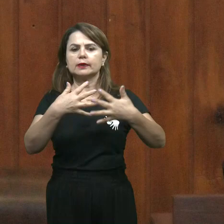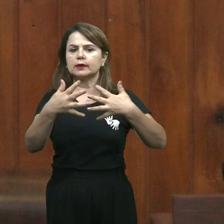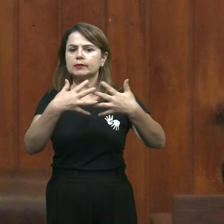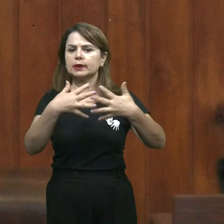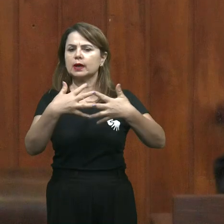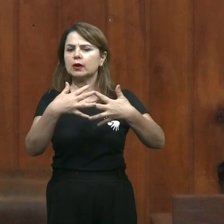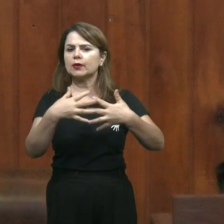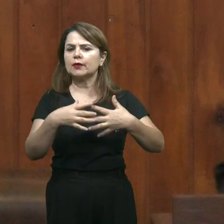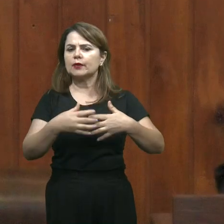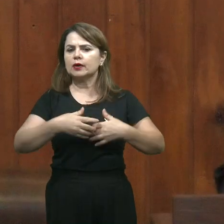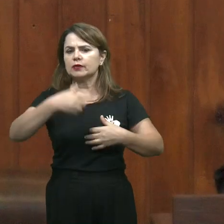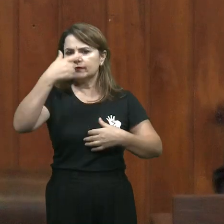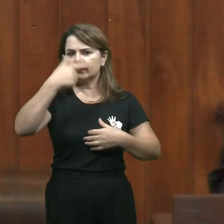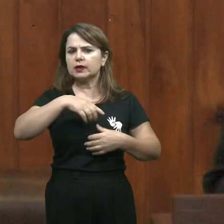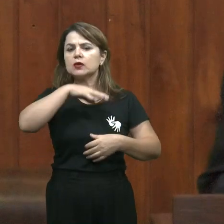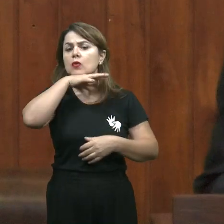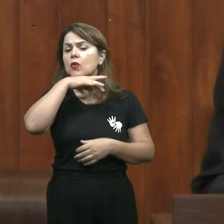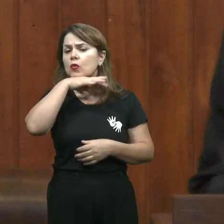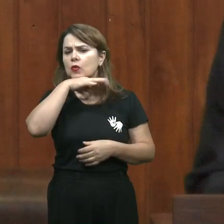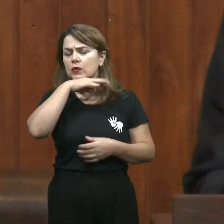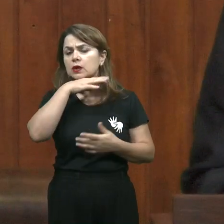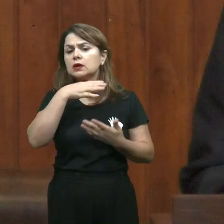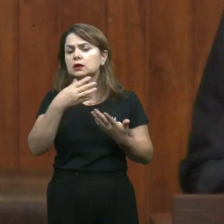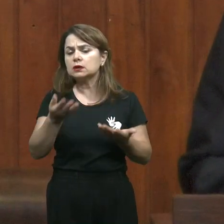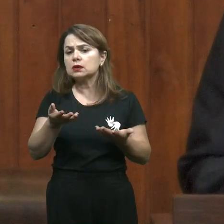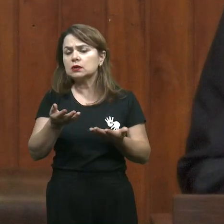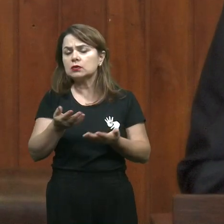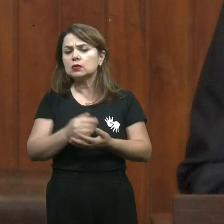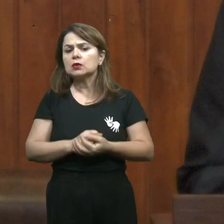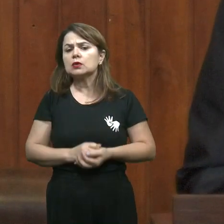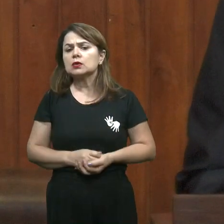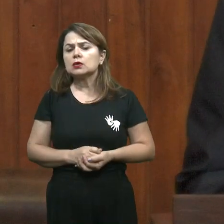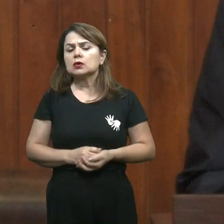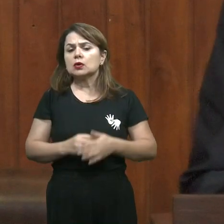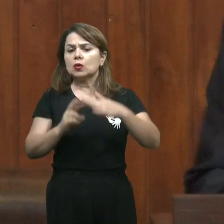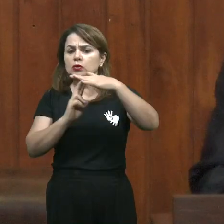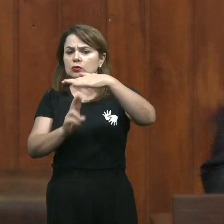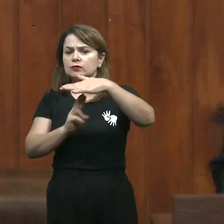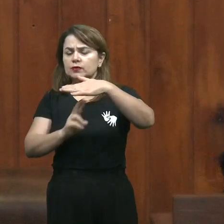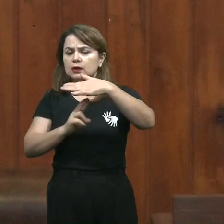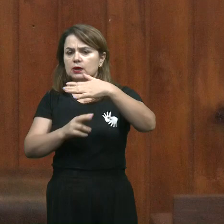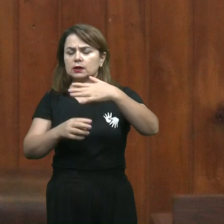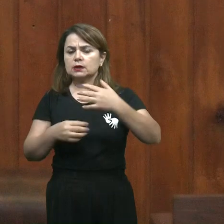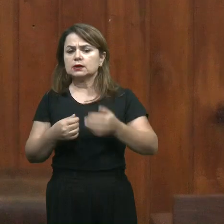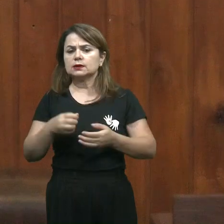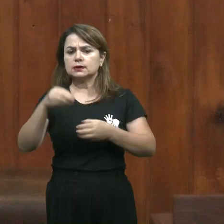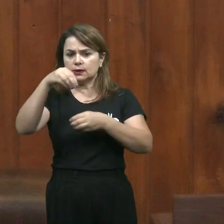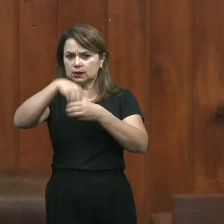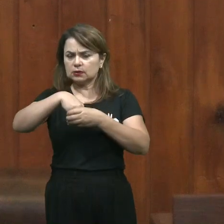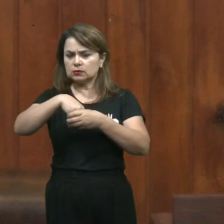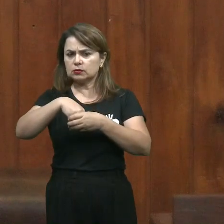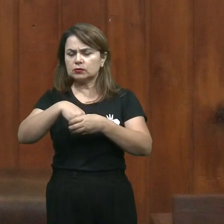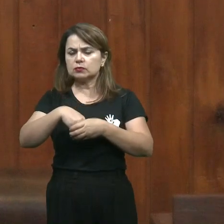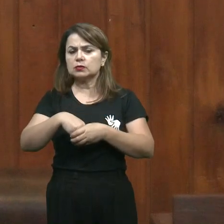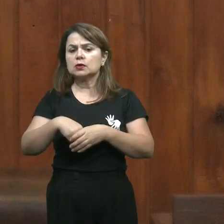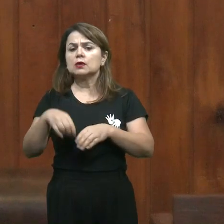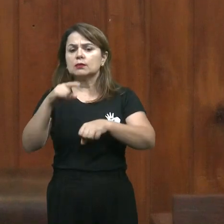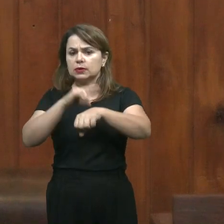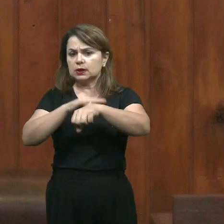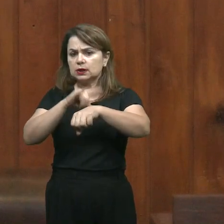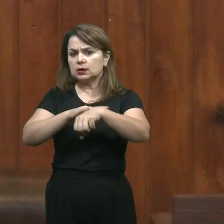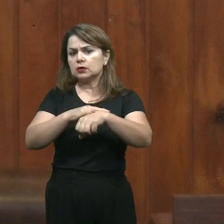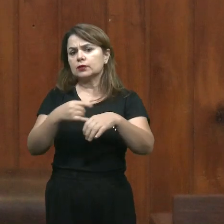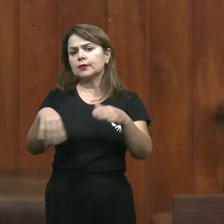ali interestadual na nossa rodoviária banheiros sem portas locais